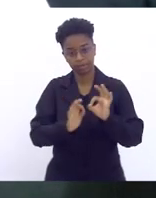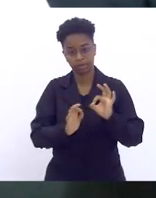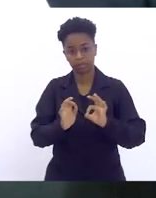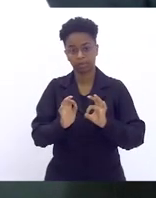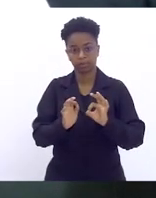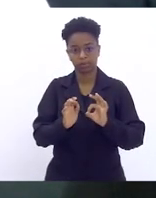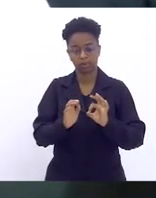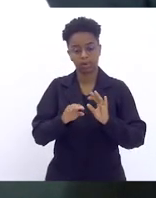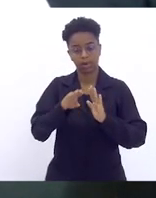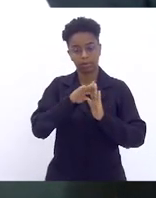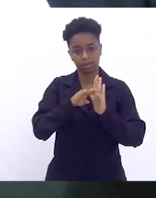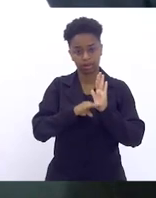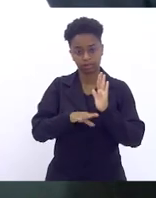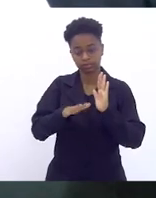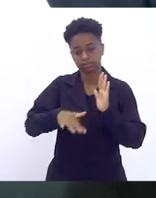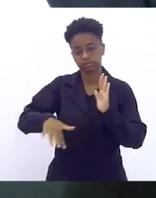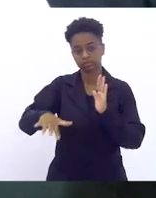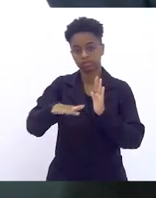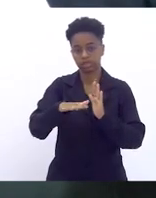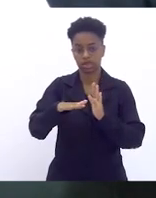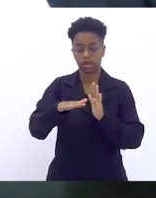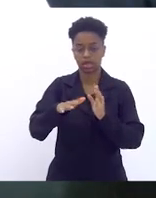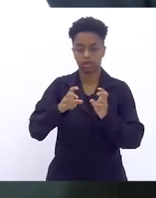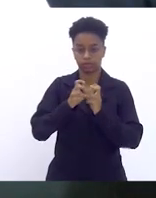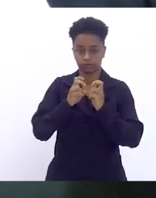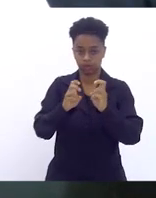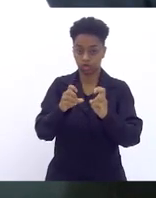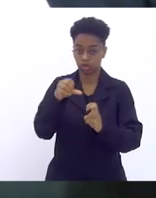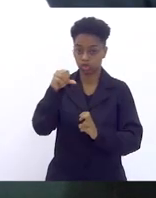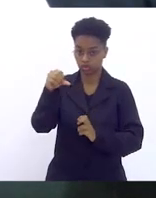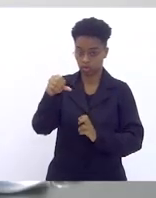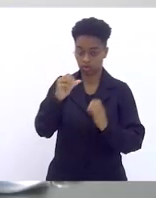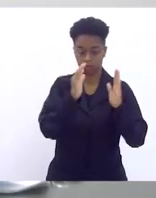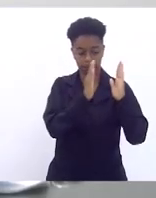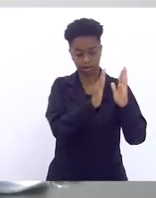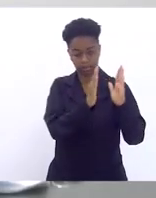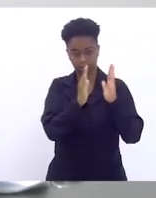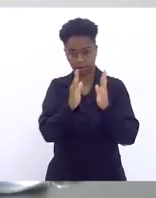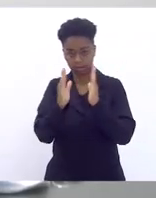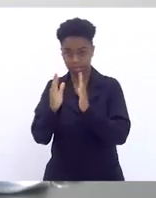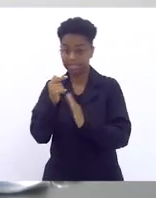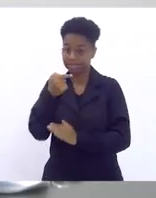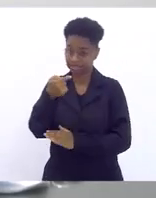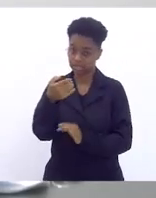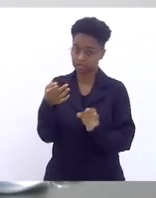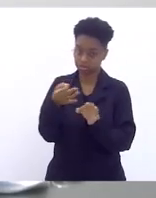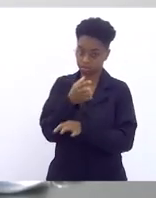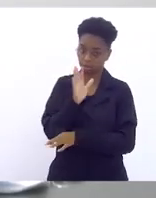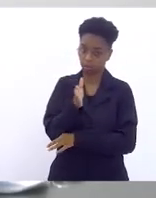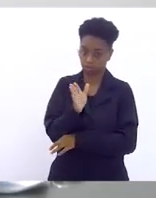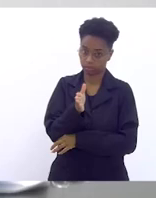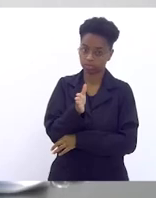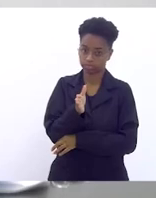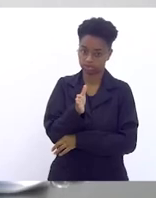diretor Ferroviário e nove etapas quais sete foram cumpridas